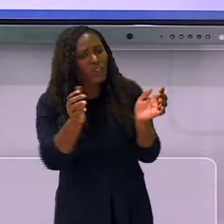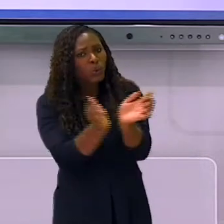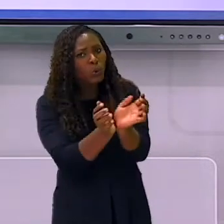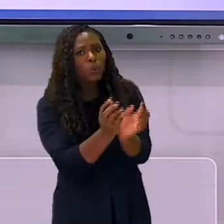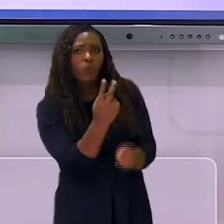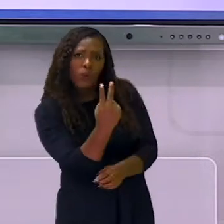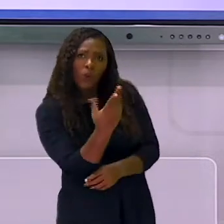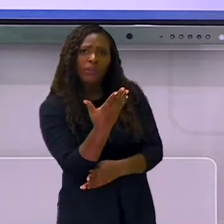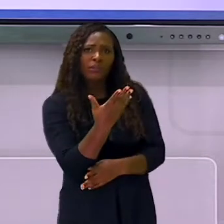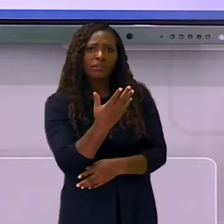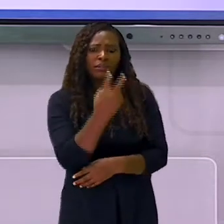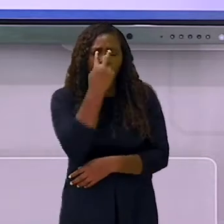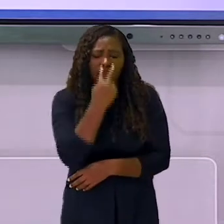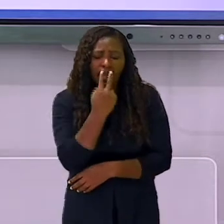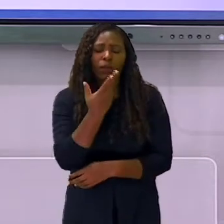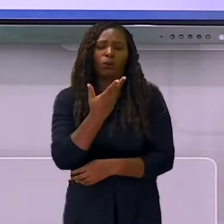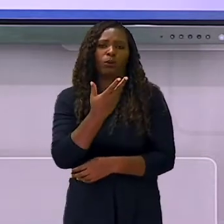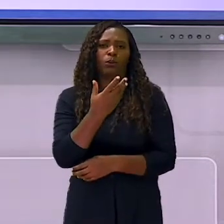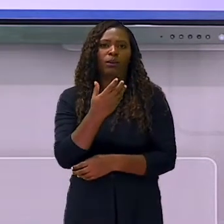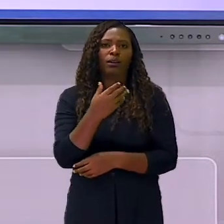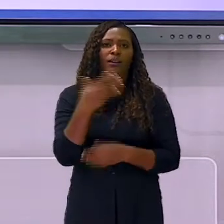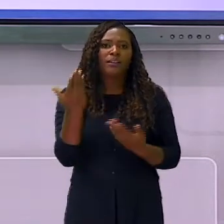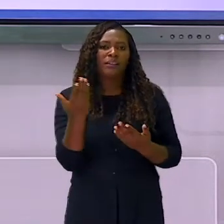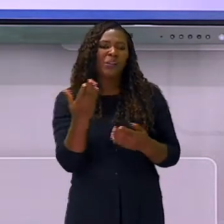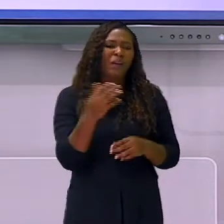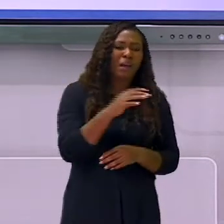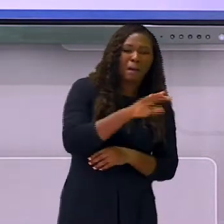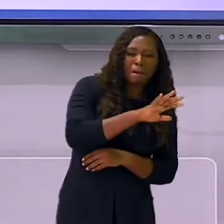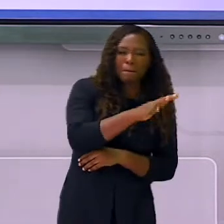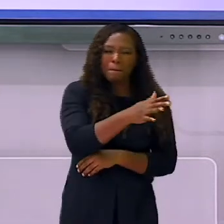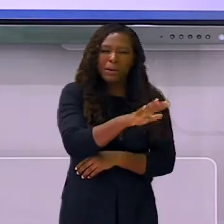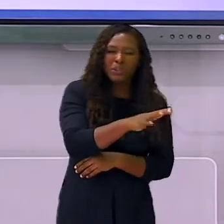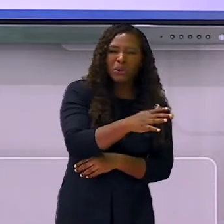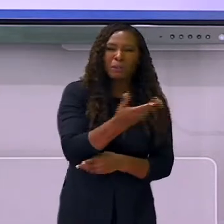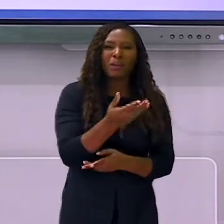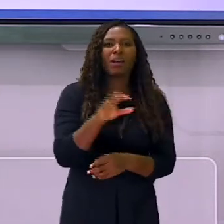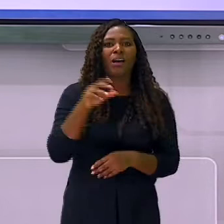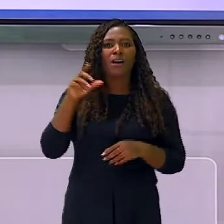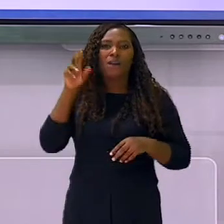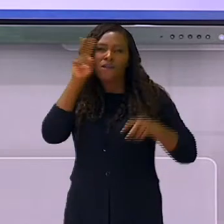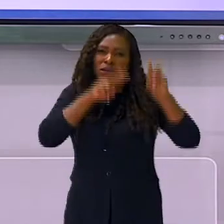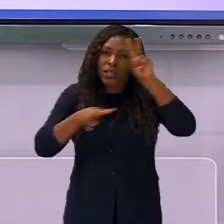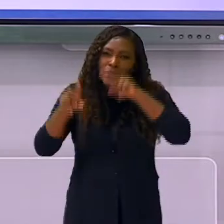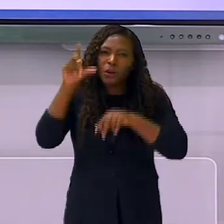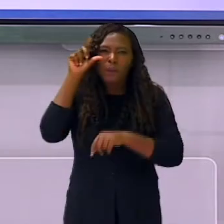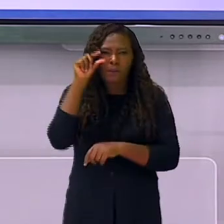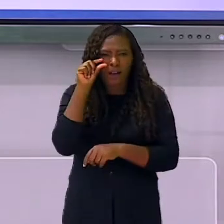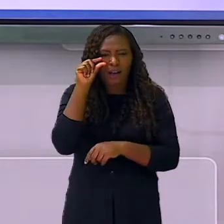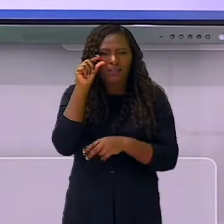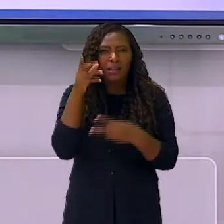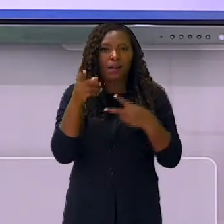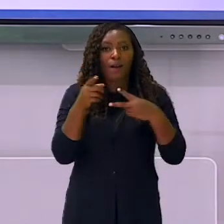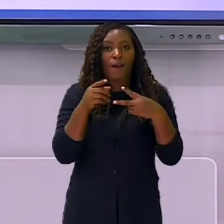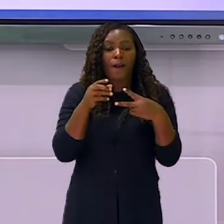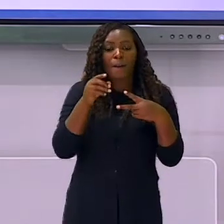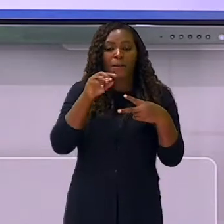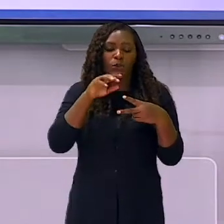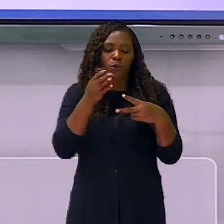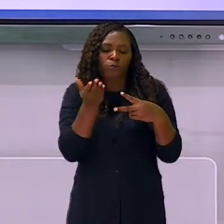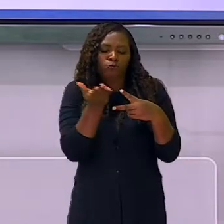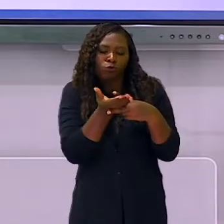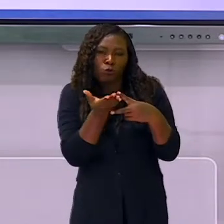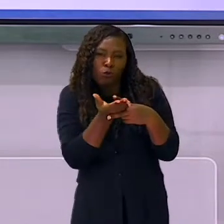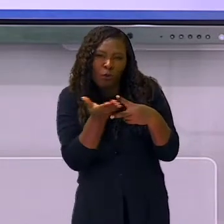entre a cegueira e a possibilidade de enxergar completamente. A baixa visão se apresenta